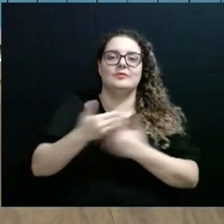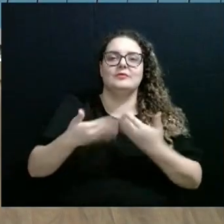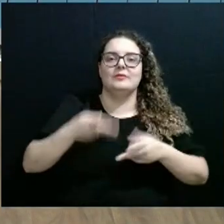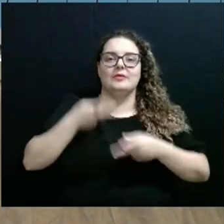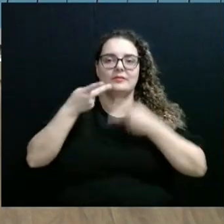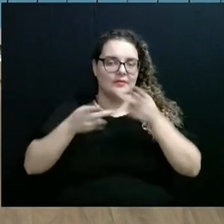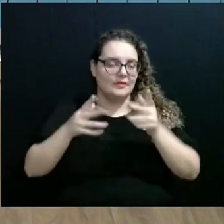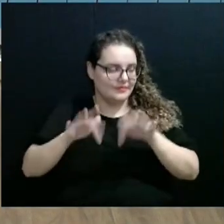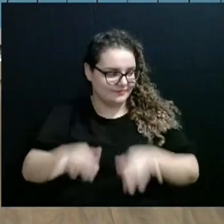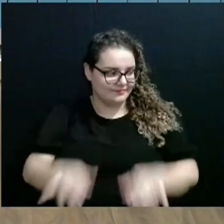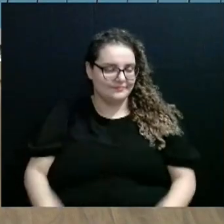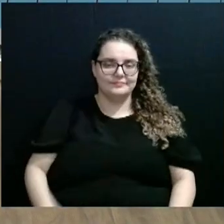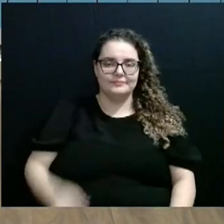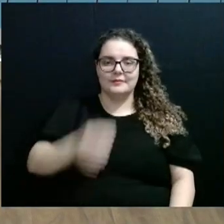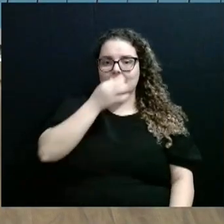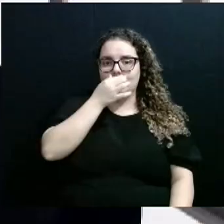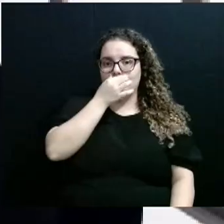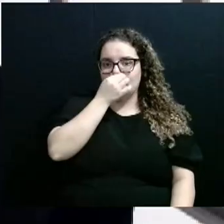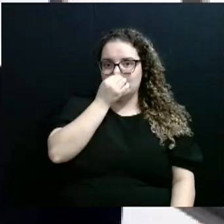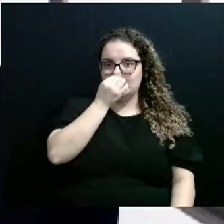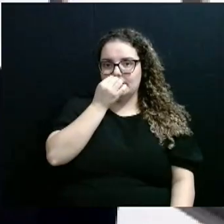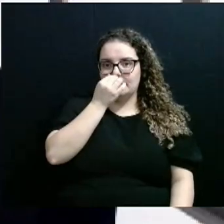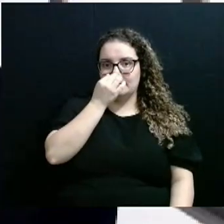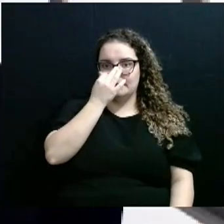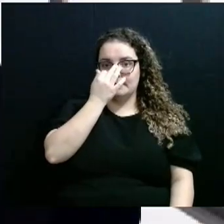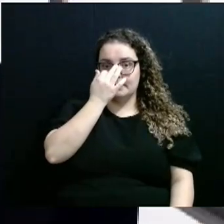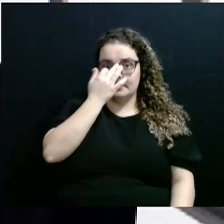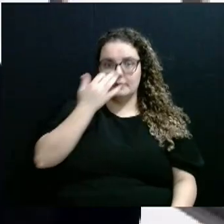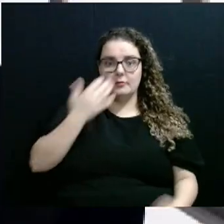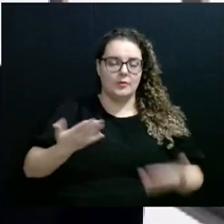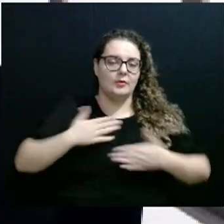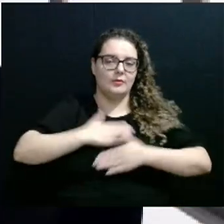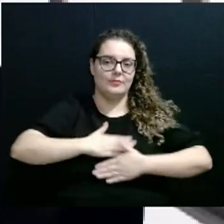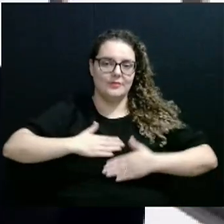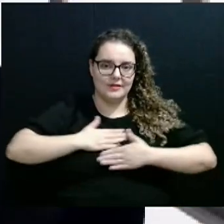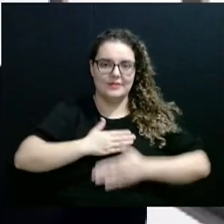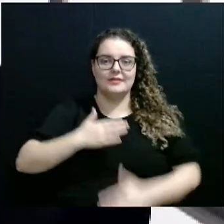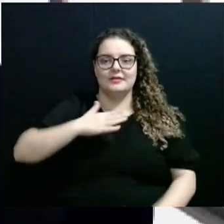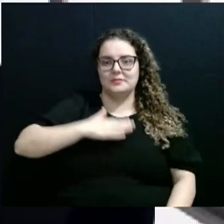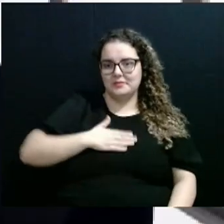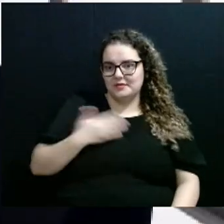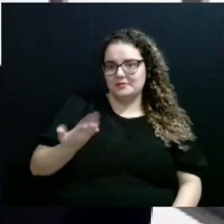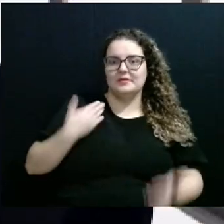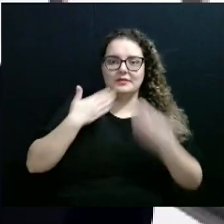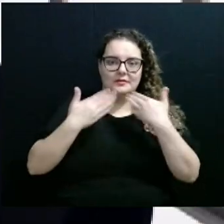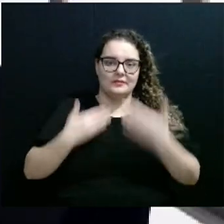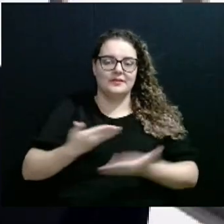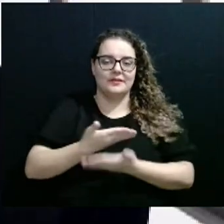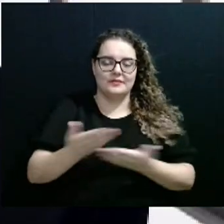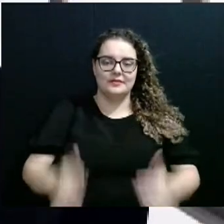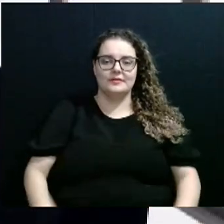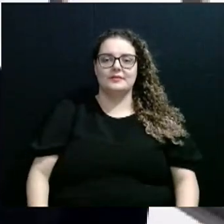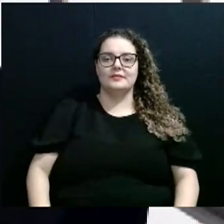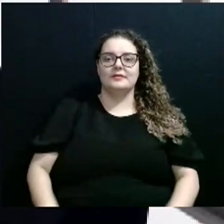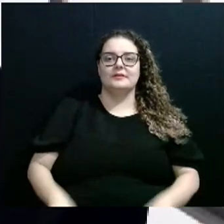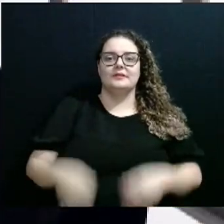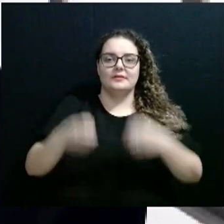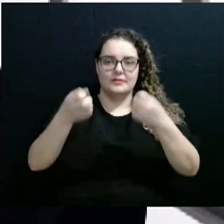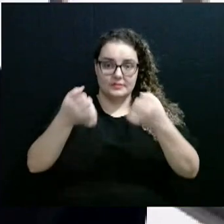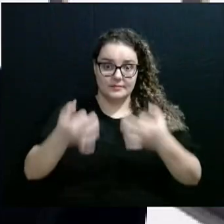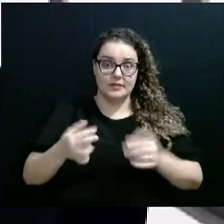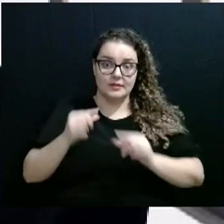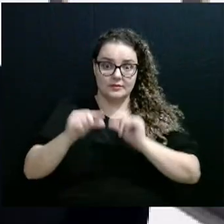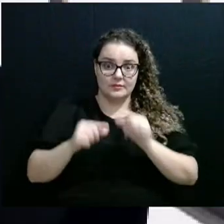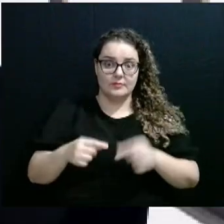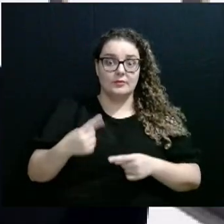finais. Não, o prazer foi meu de ter conversado com vocês, explicado um pouquinho, porque é uma questão que realmente vai